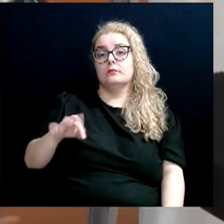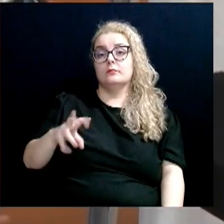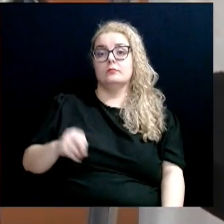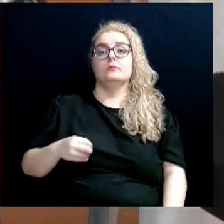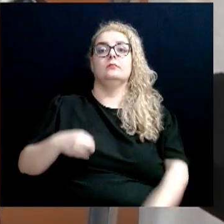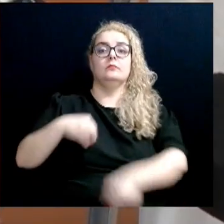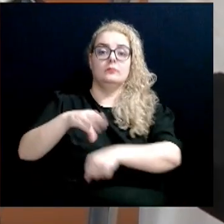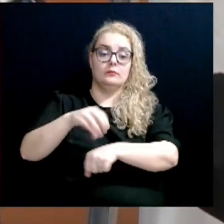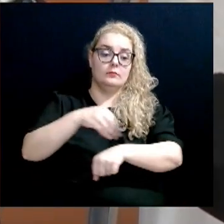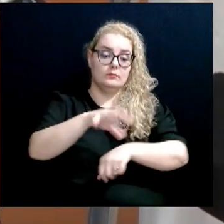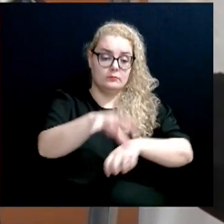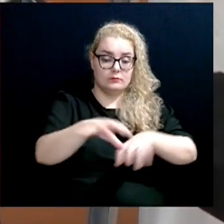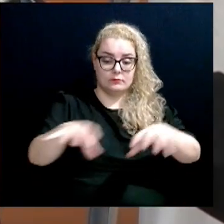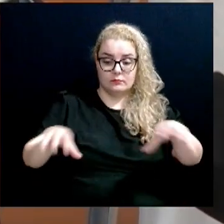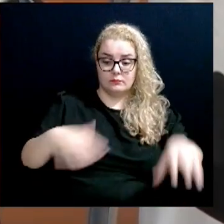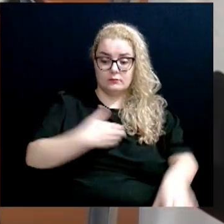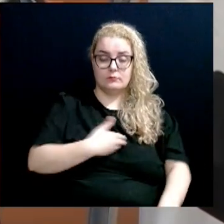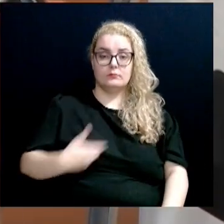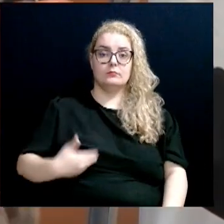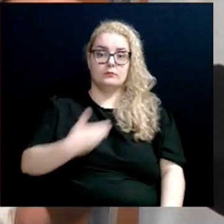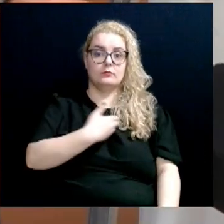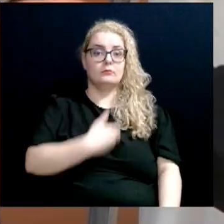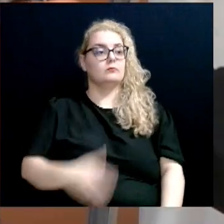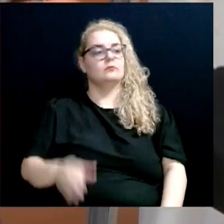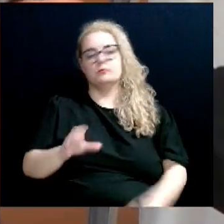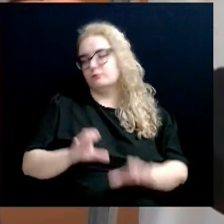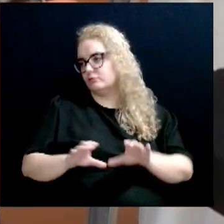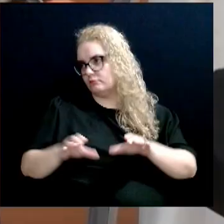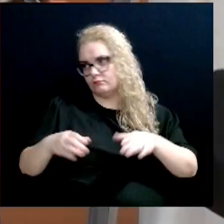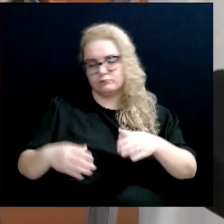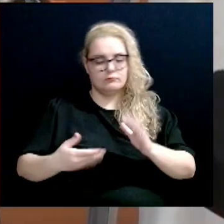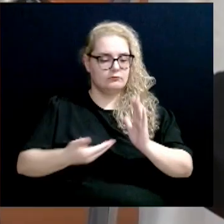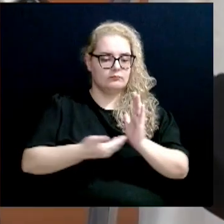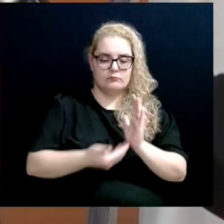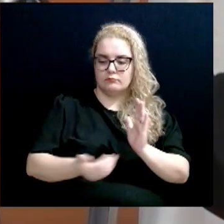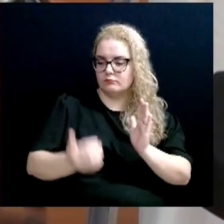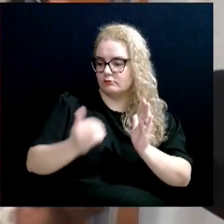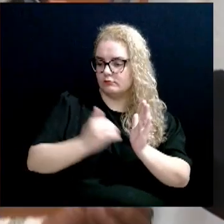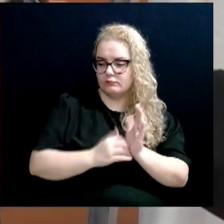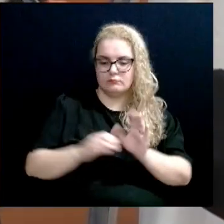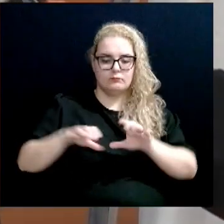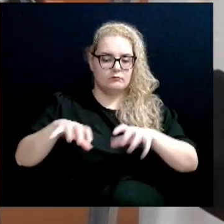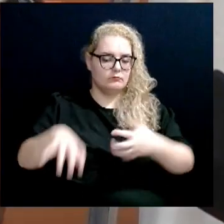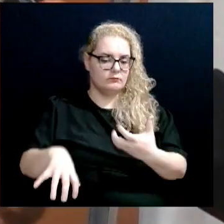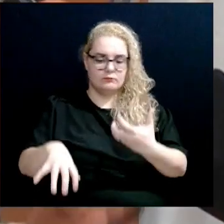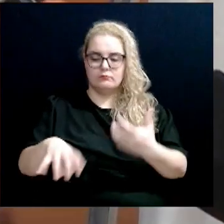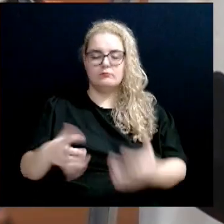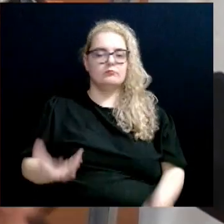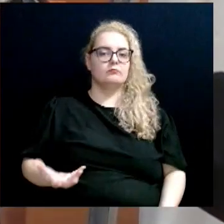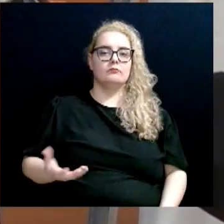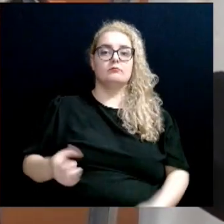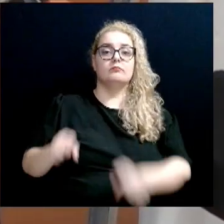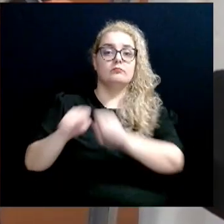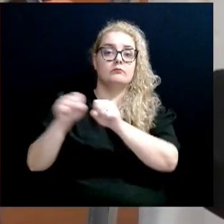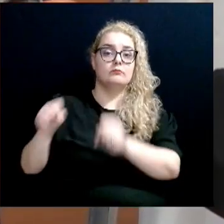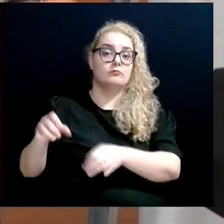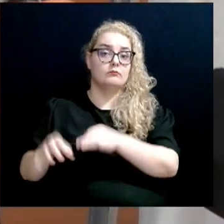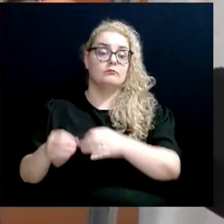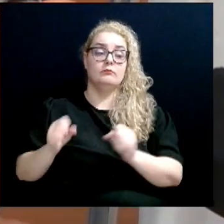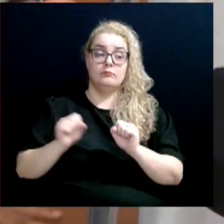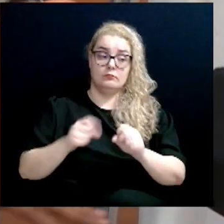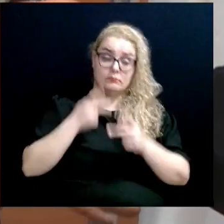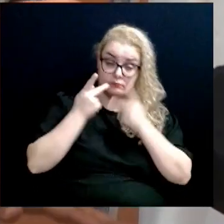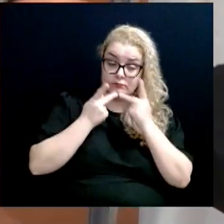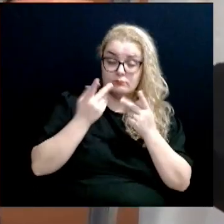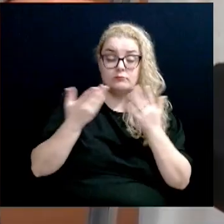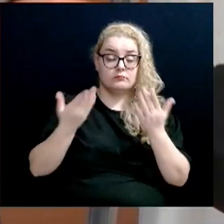governo federal, Câmara dos Deputados, Senado, Assembleia Legislativa, para o sistema judiciário, para que a gente possa falar um pouco sobre isso e que